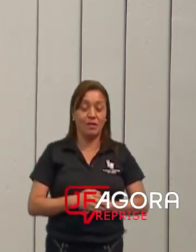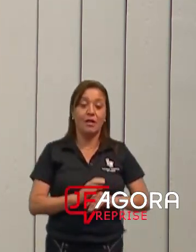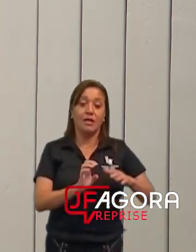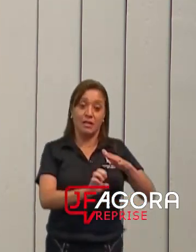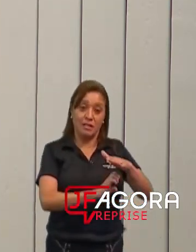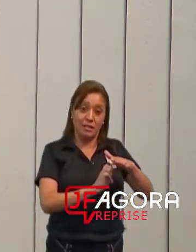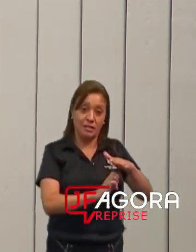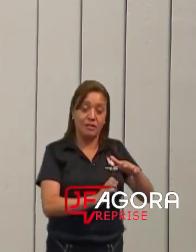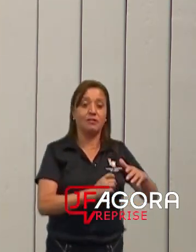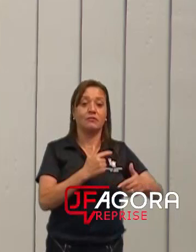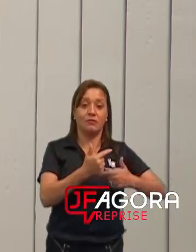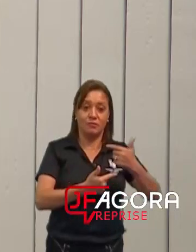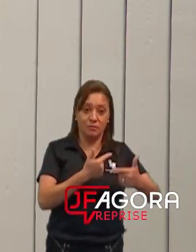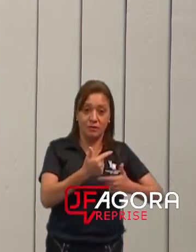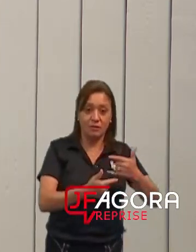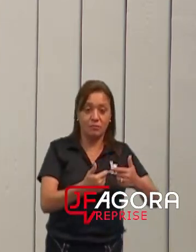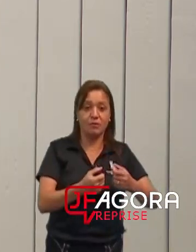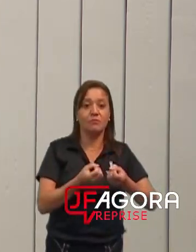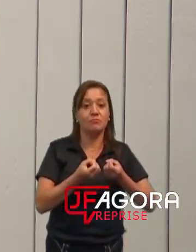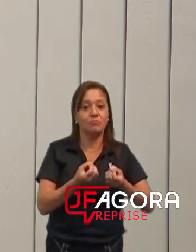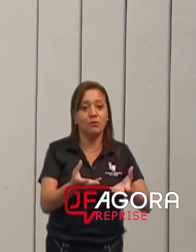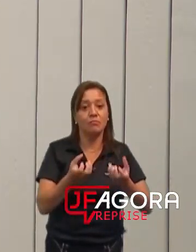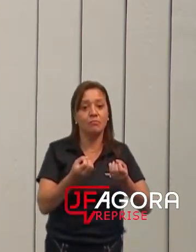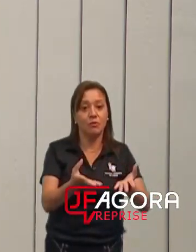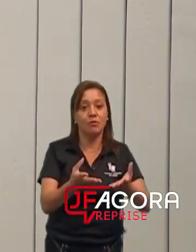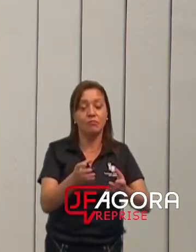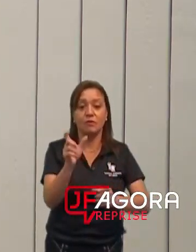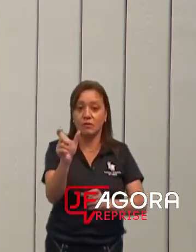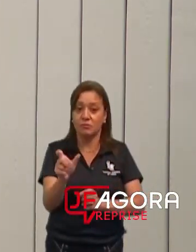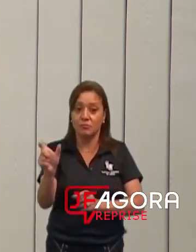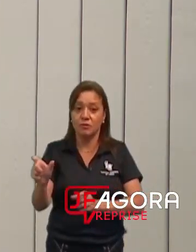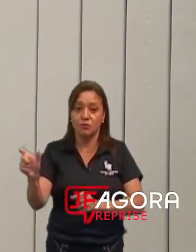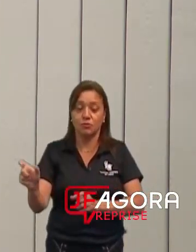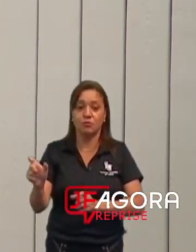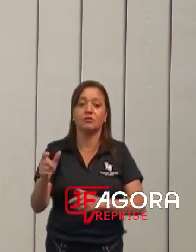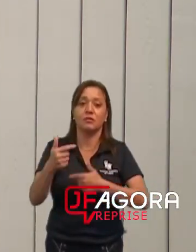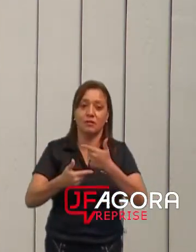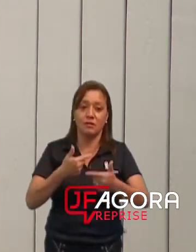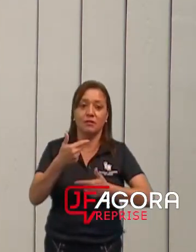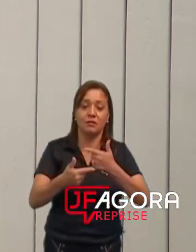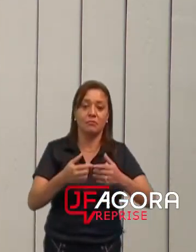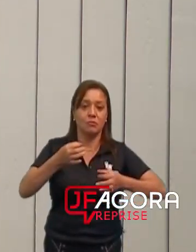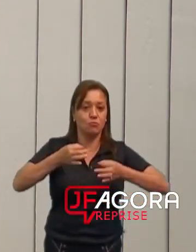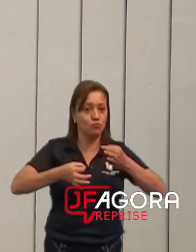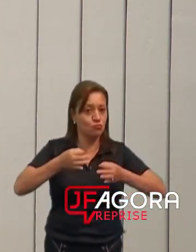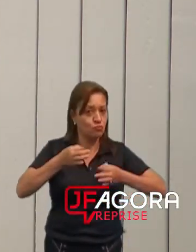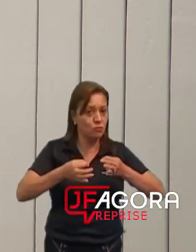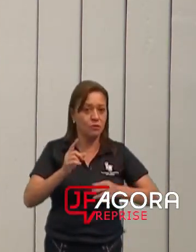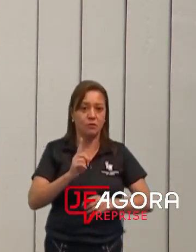têm um trabalho, que promovem pessoas que trabalham em torno para justificar